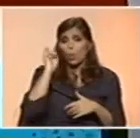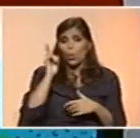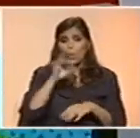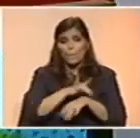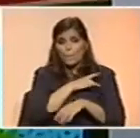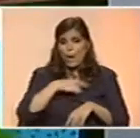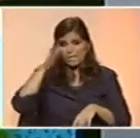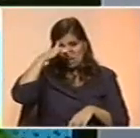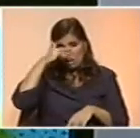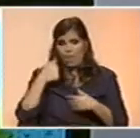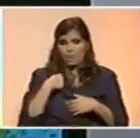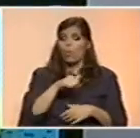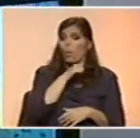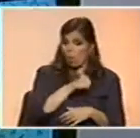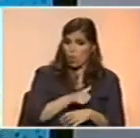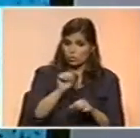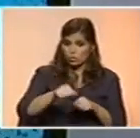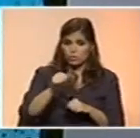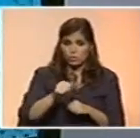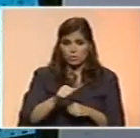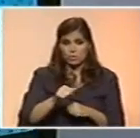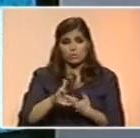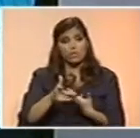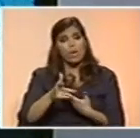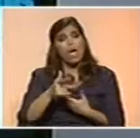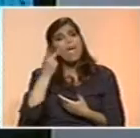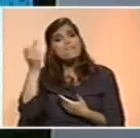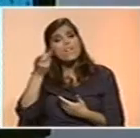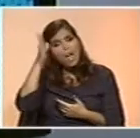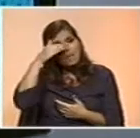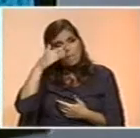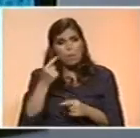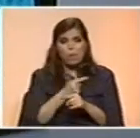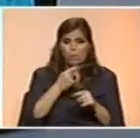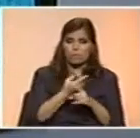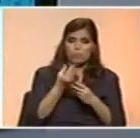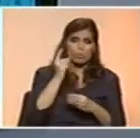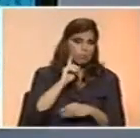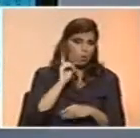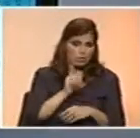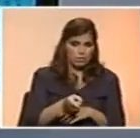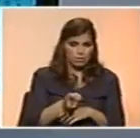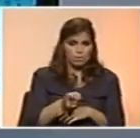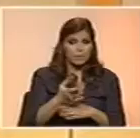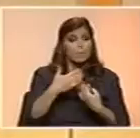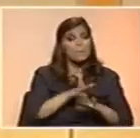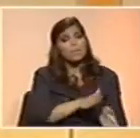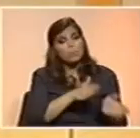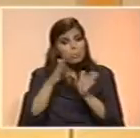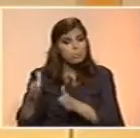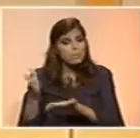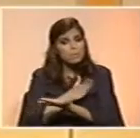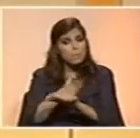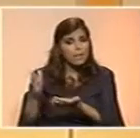eu, de facto, não posso deixar de concordar que o bem-estar animal é um assunto extremamente importante. Ou seja, mas depois temos que separar